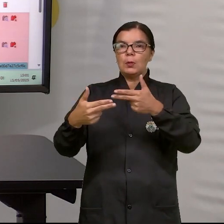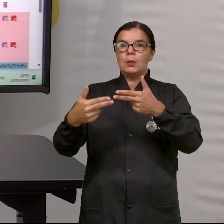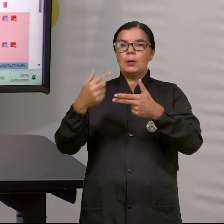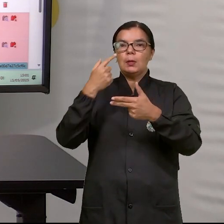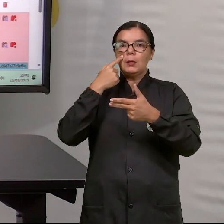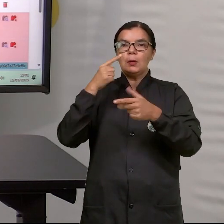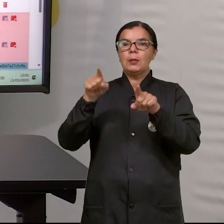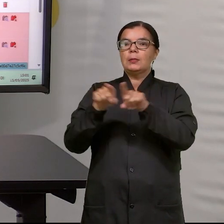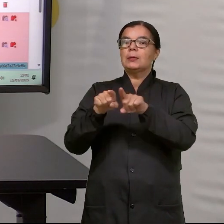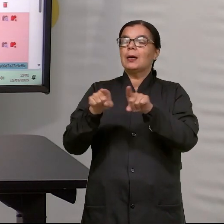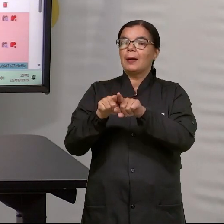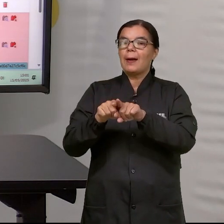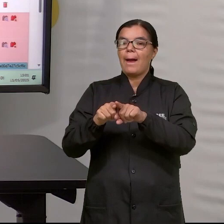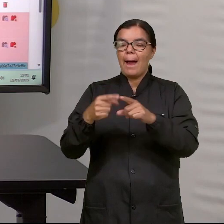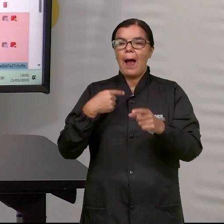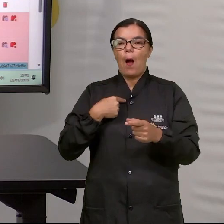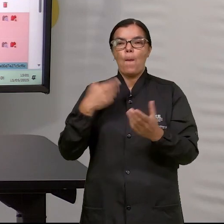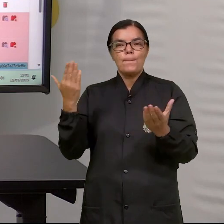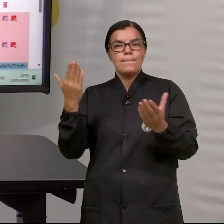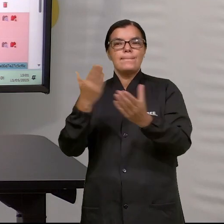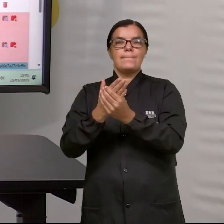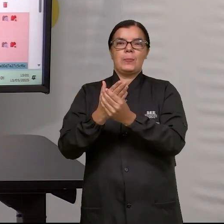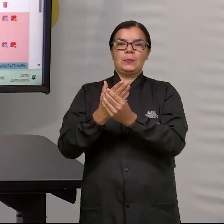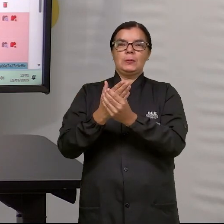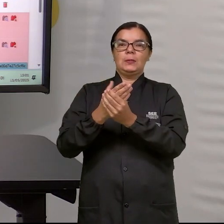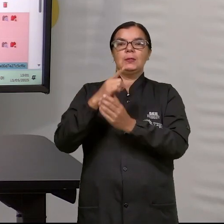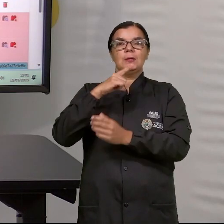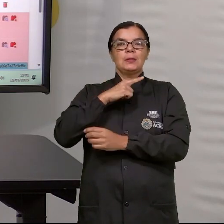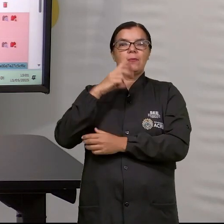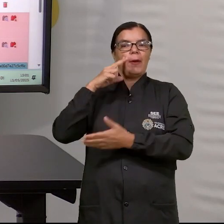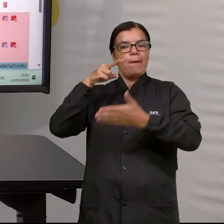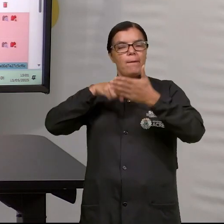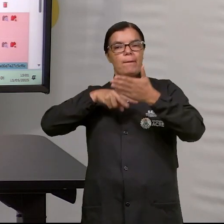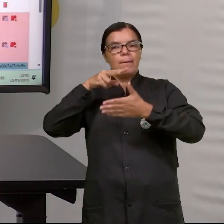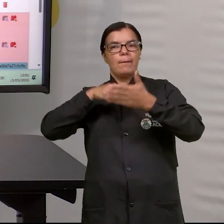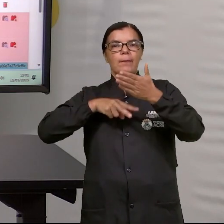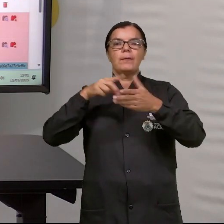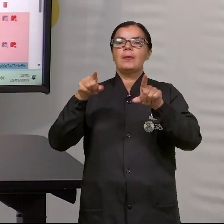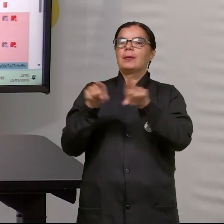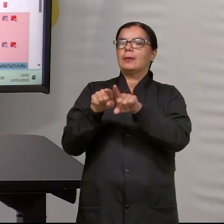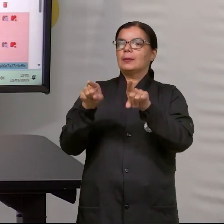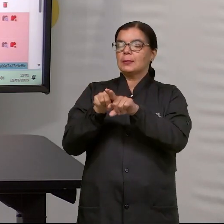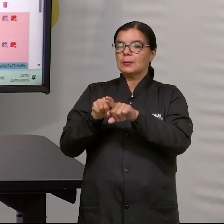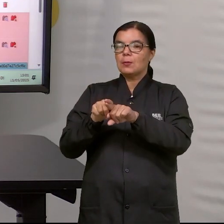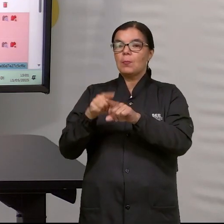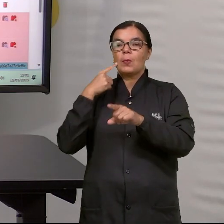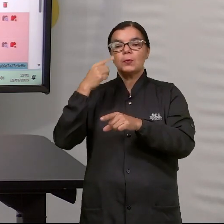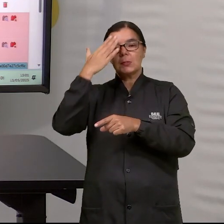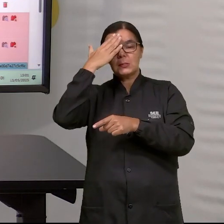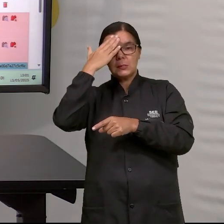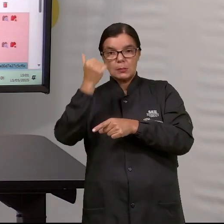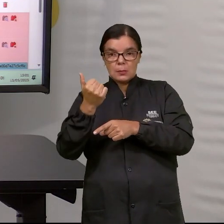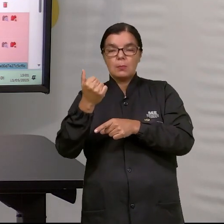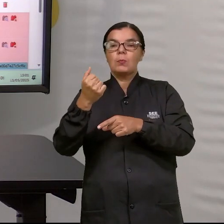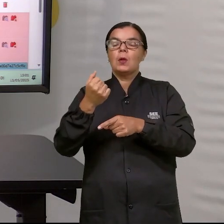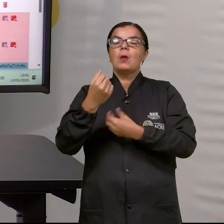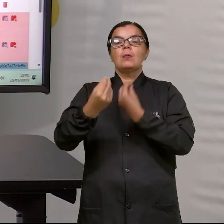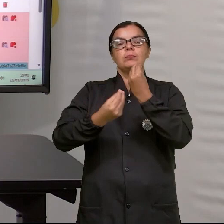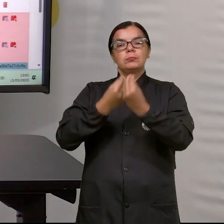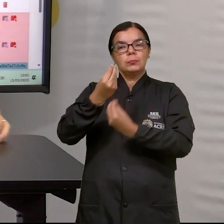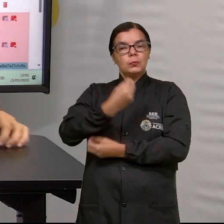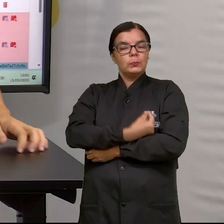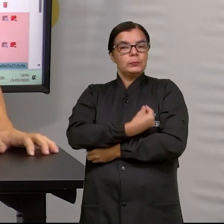Ele vai ter acesso ao processo e que ele vai poder ler o que está acontecendo lá, para que ele possa se embasar para poder